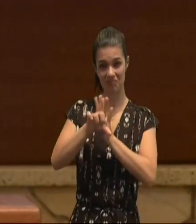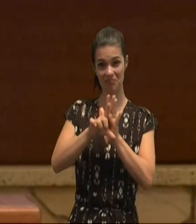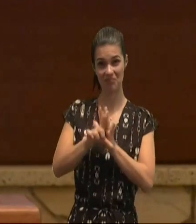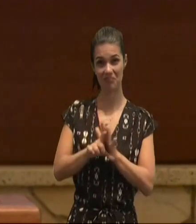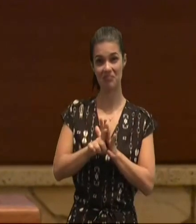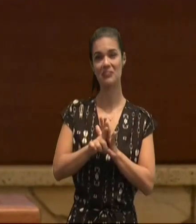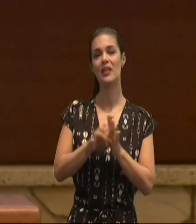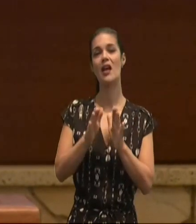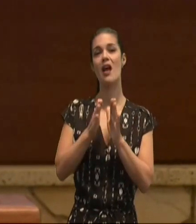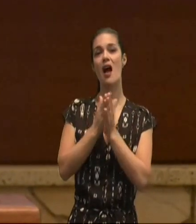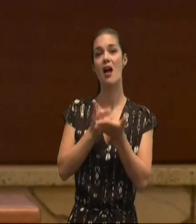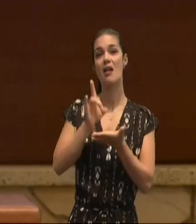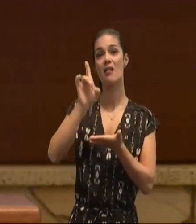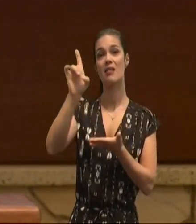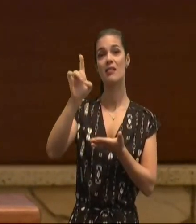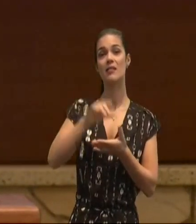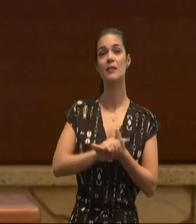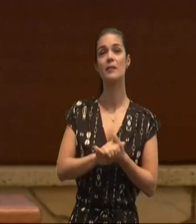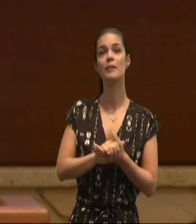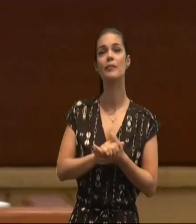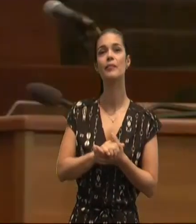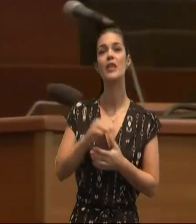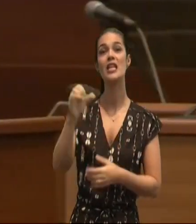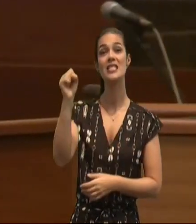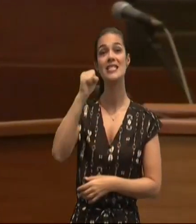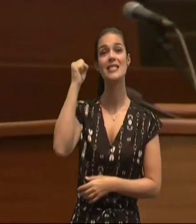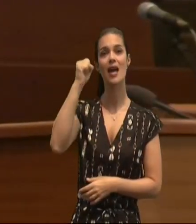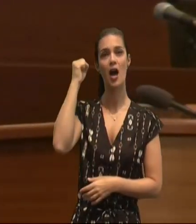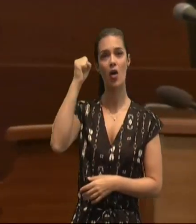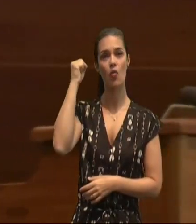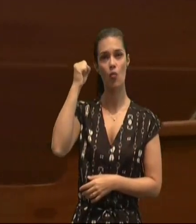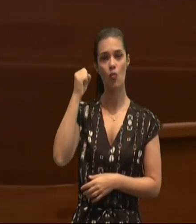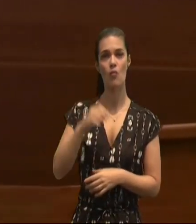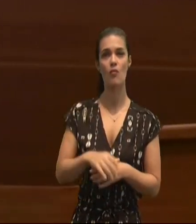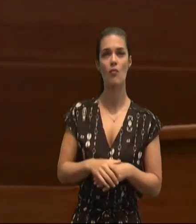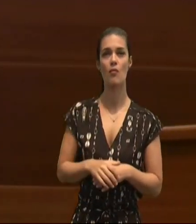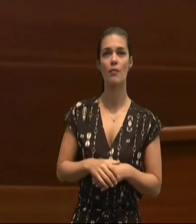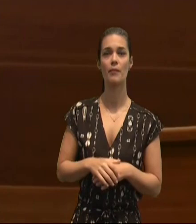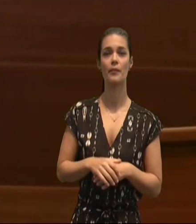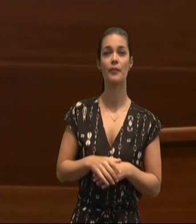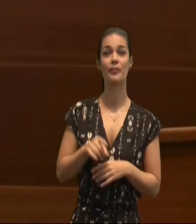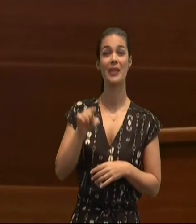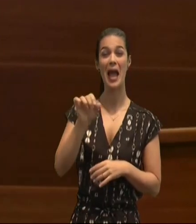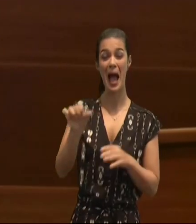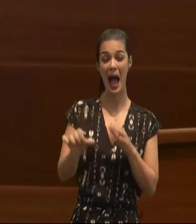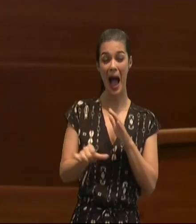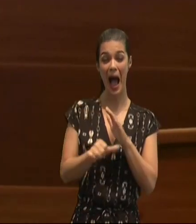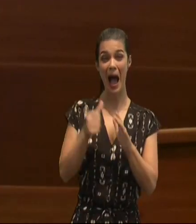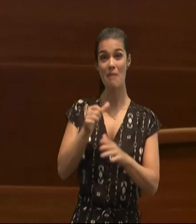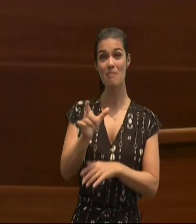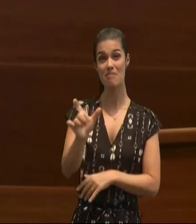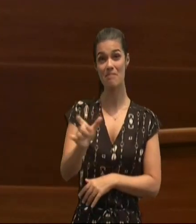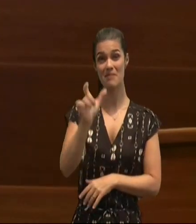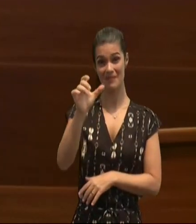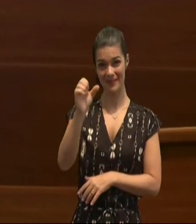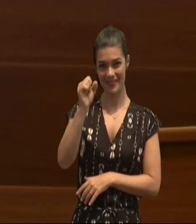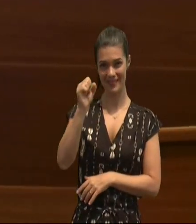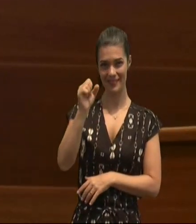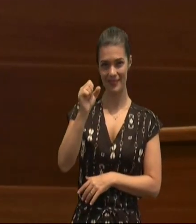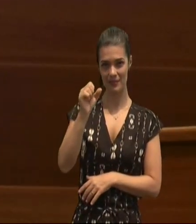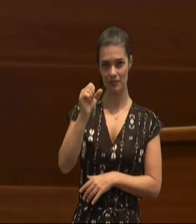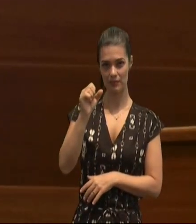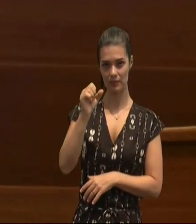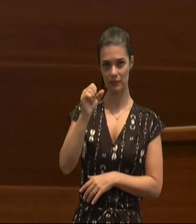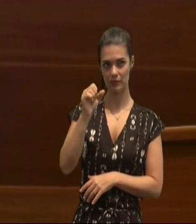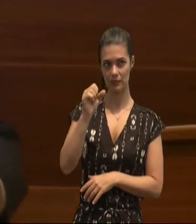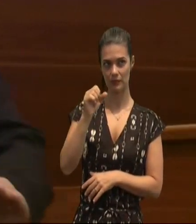palavra de Deus com relação a Saul. É interessante que a primeira vez que a palavra que Saul aparece na Bíblia, presta